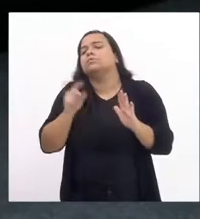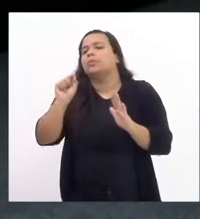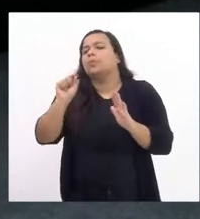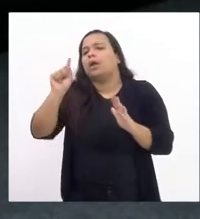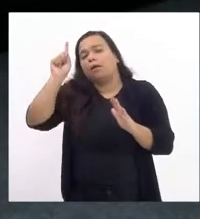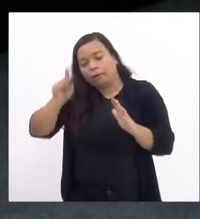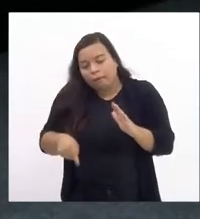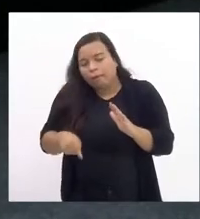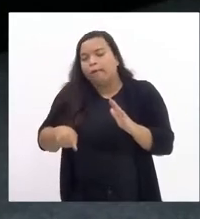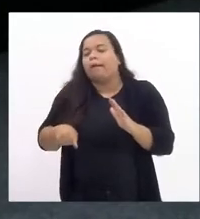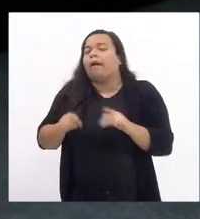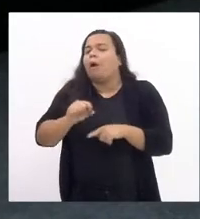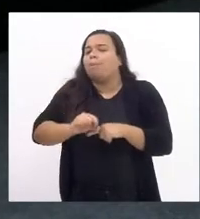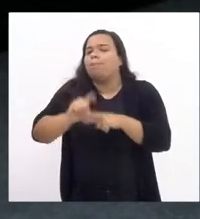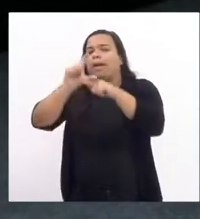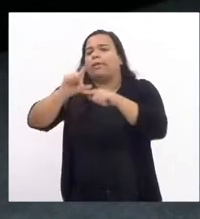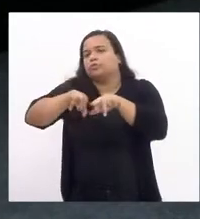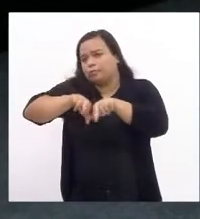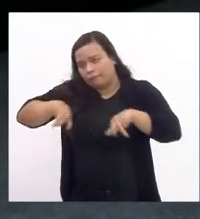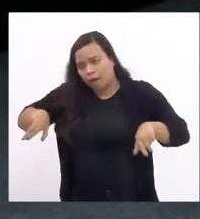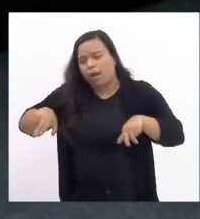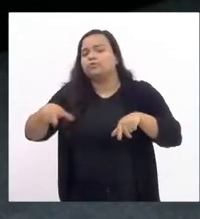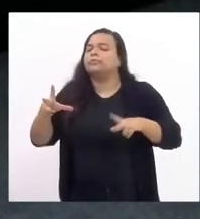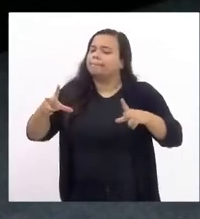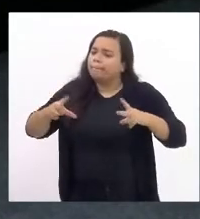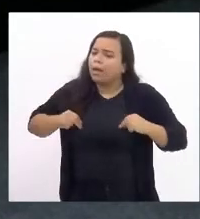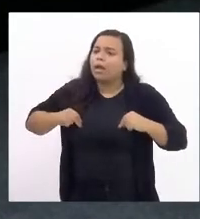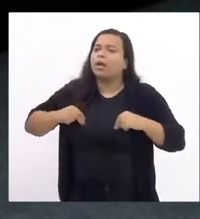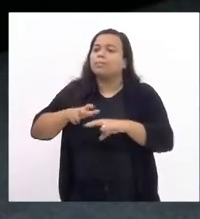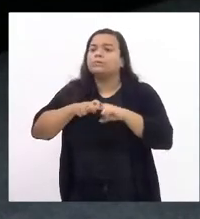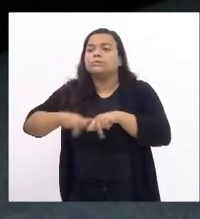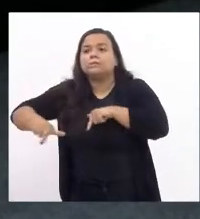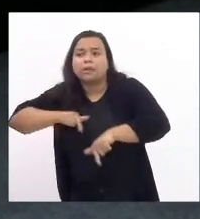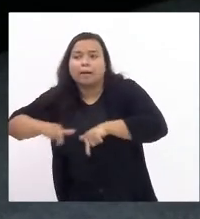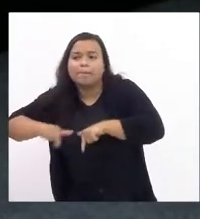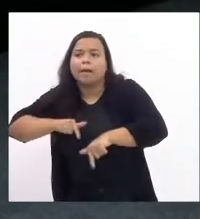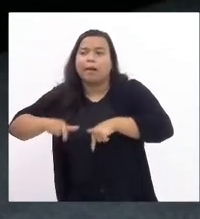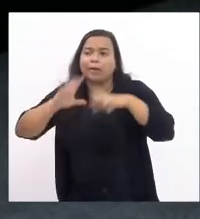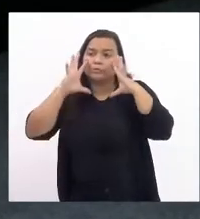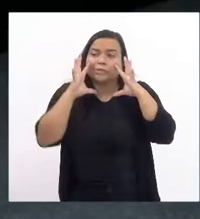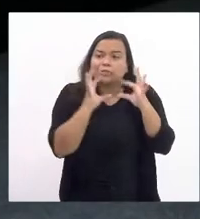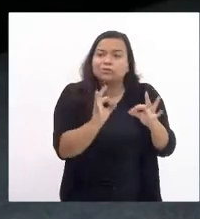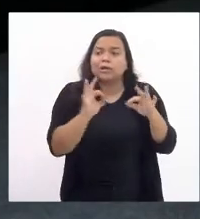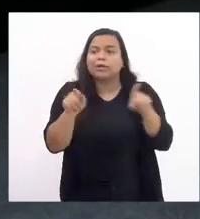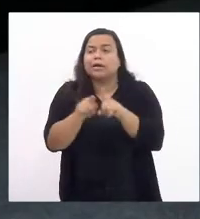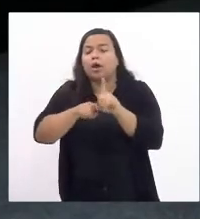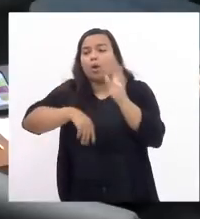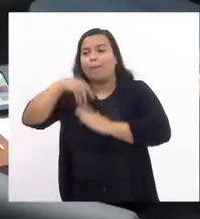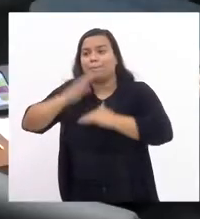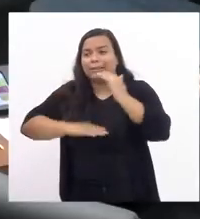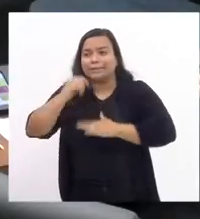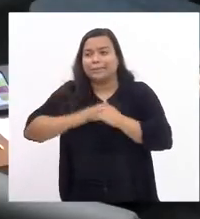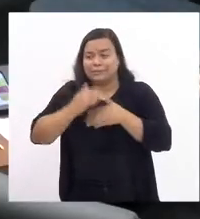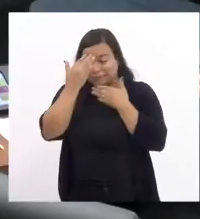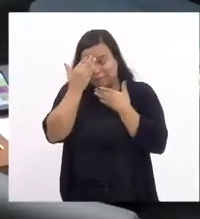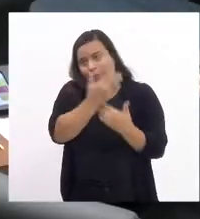Polícia Civil merece pelo seu trabalho, pela sua dedicação e pela sua competência. Muito obrigada.